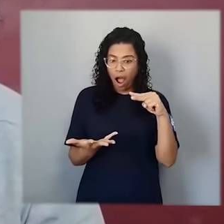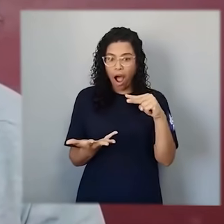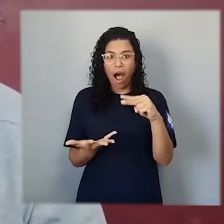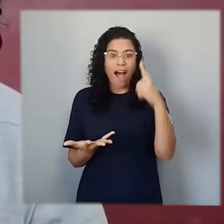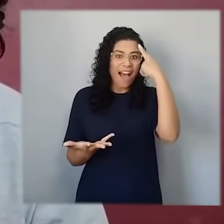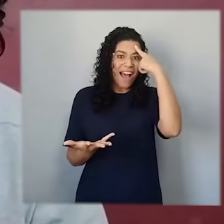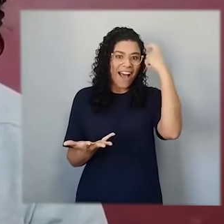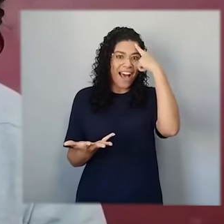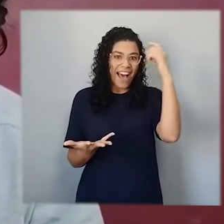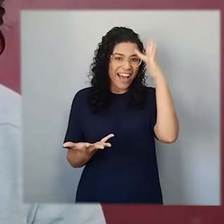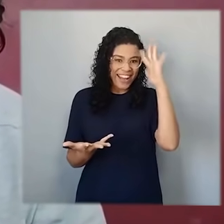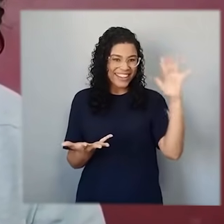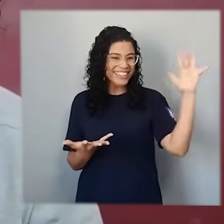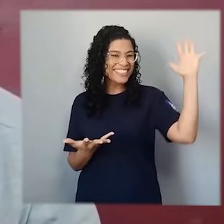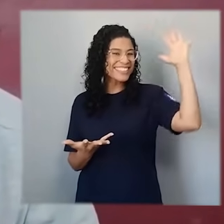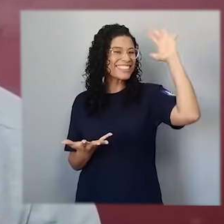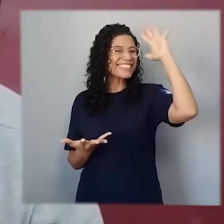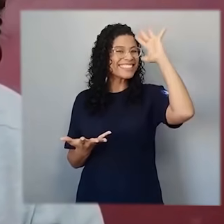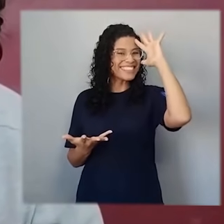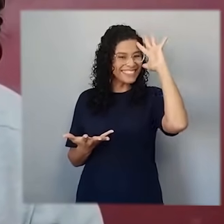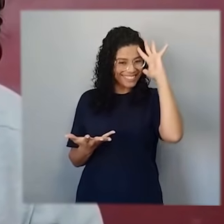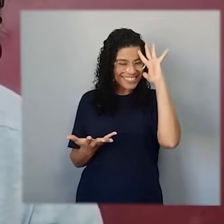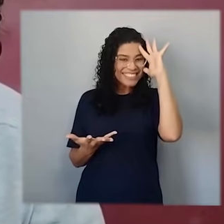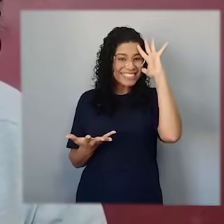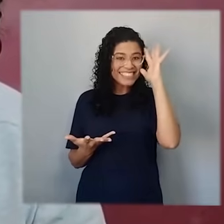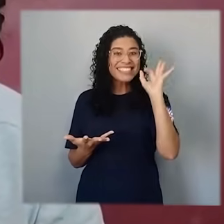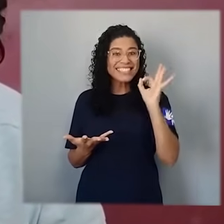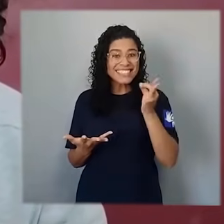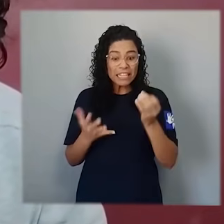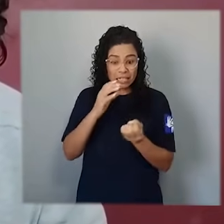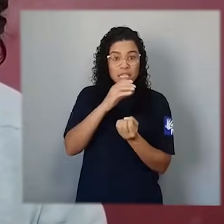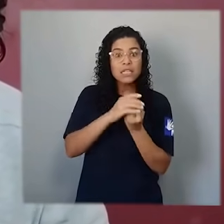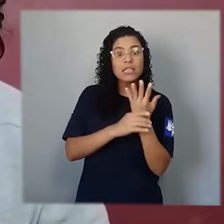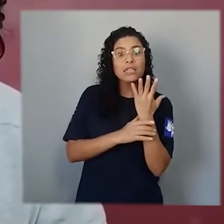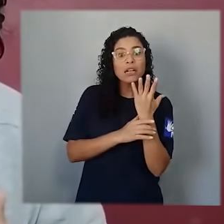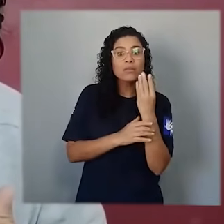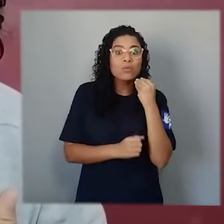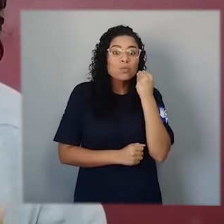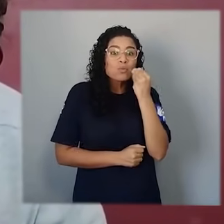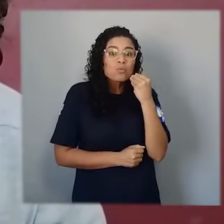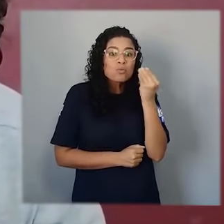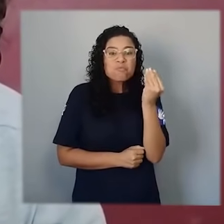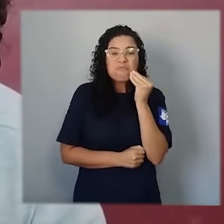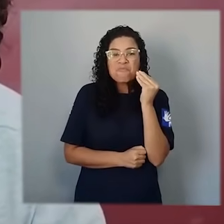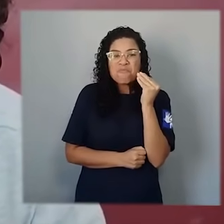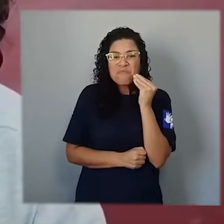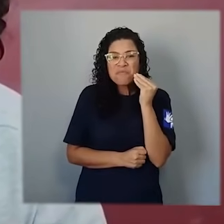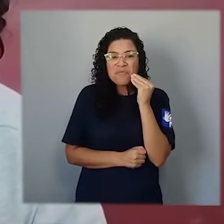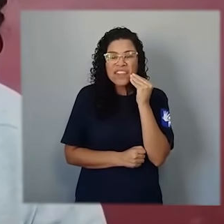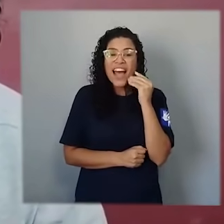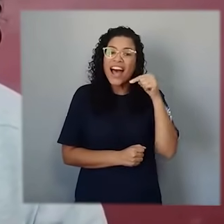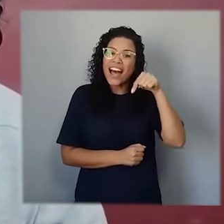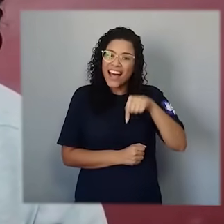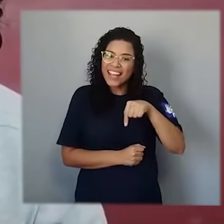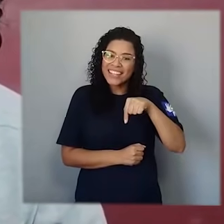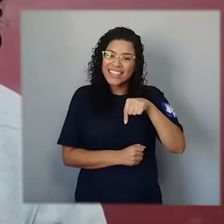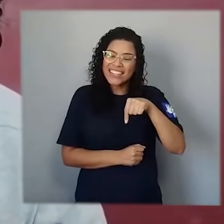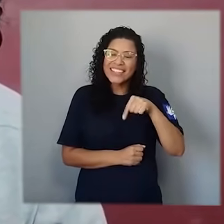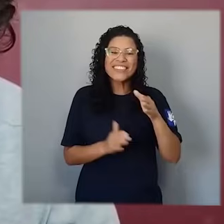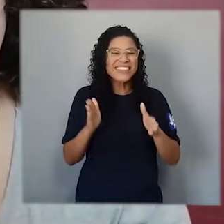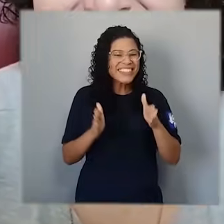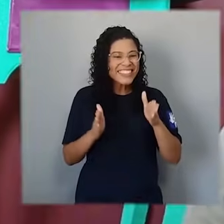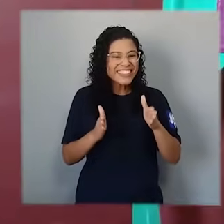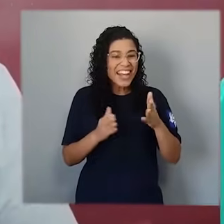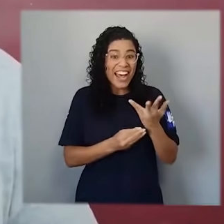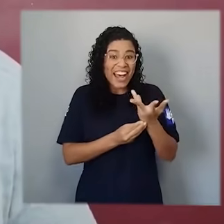de invenção, de imaginação, criando, experimentando aqui no nosso Arte como